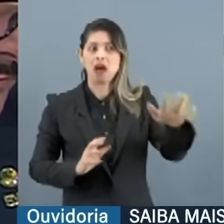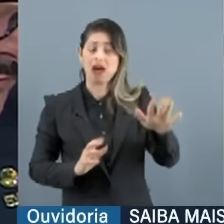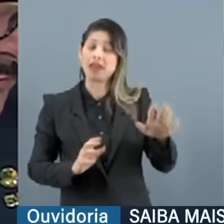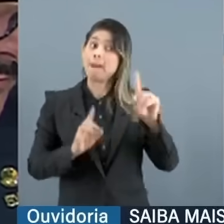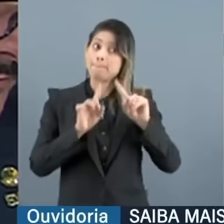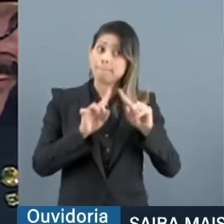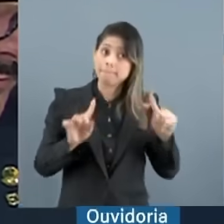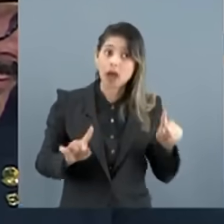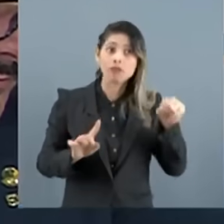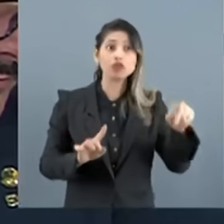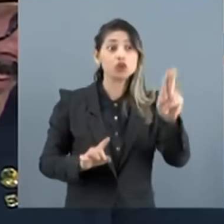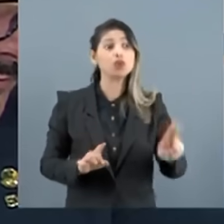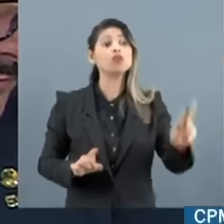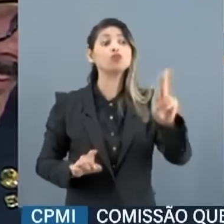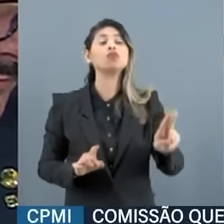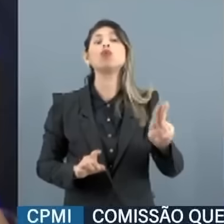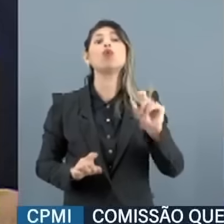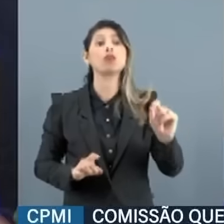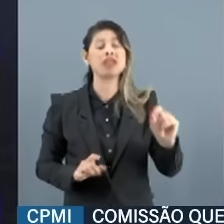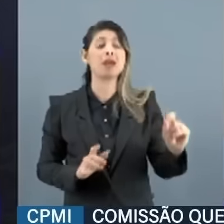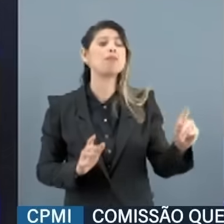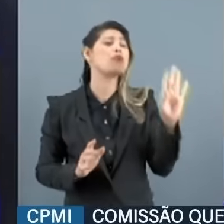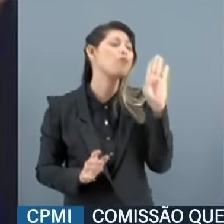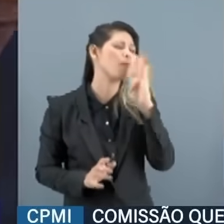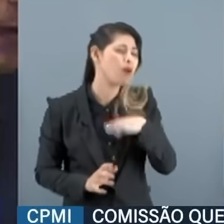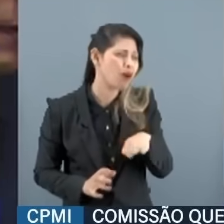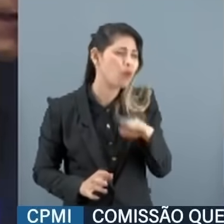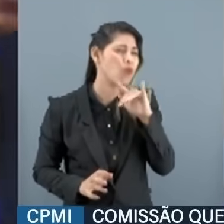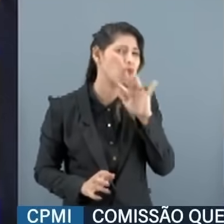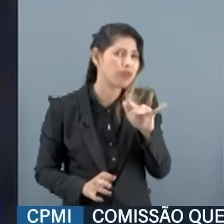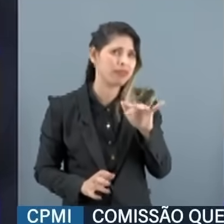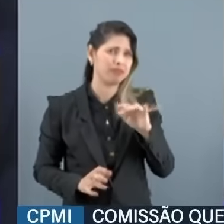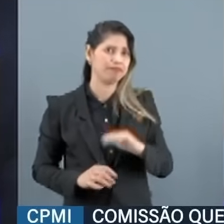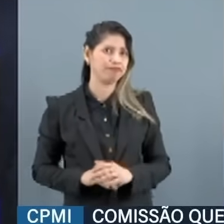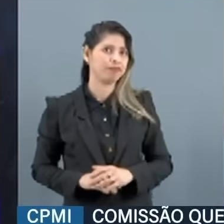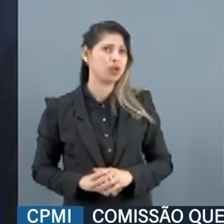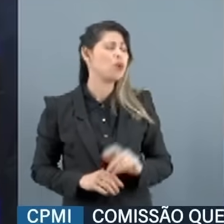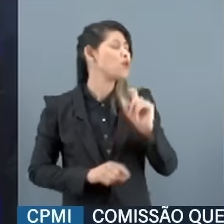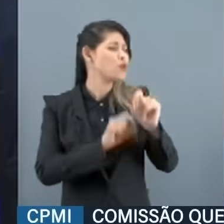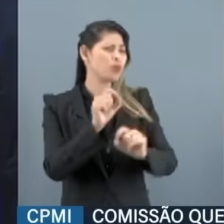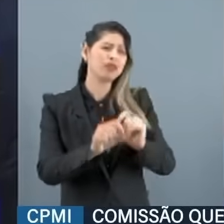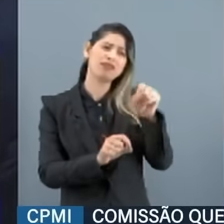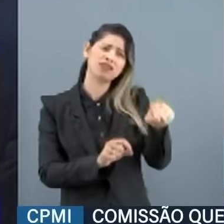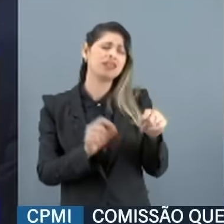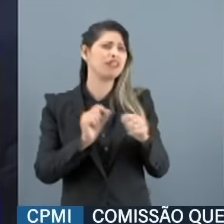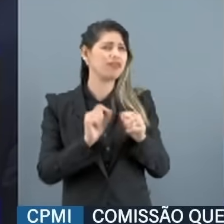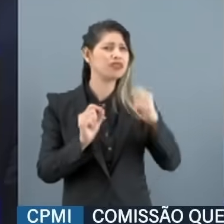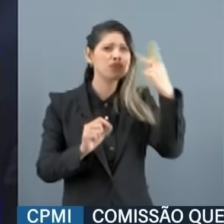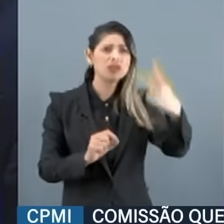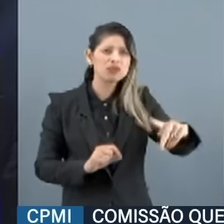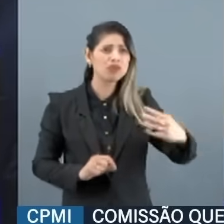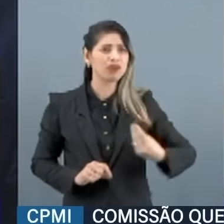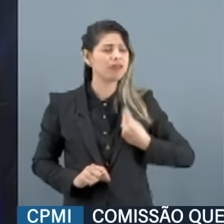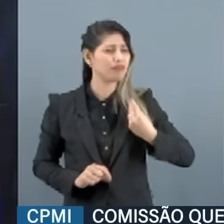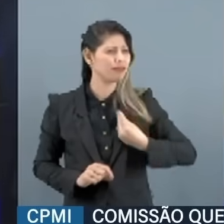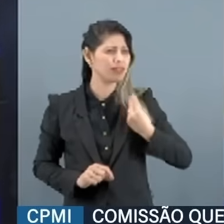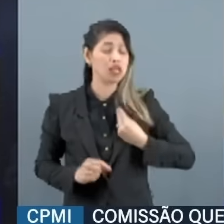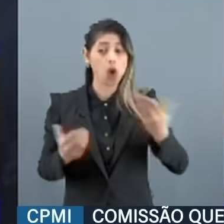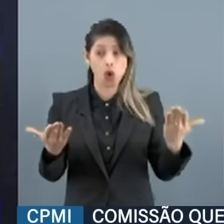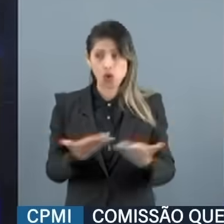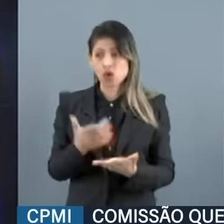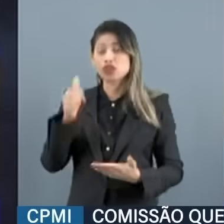preciso muito que fique registrado o que você fez com tua vida. E os adolescentes que estão nos acompanhando nessa tarde, seu